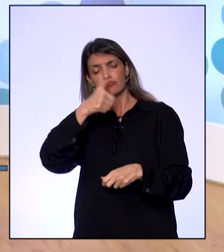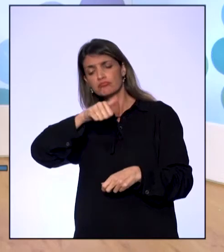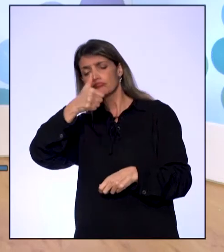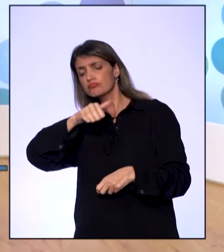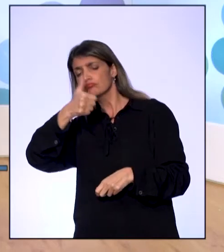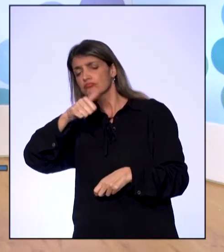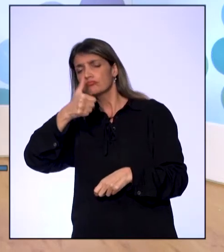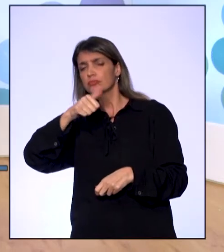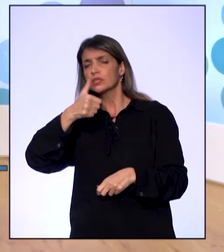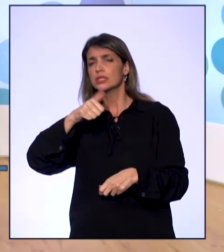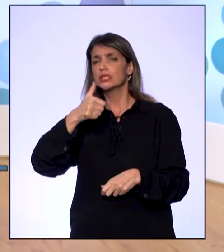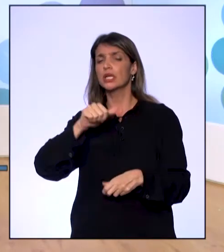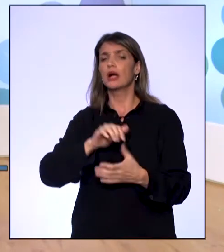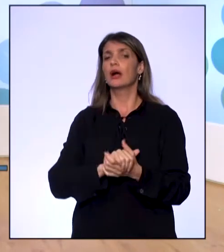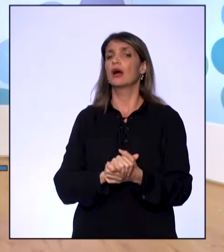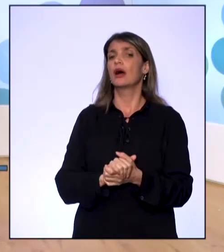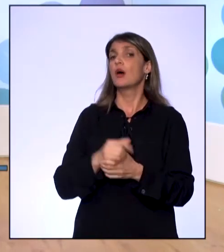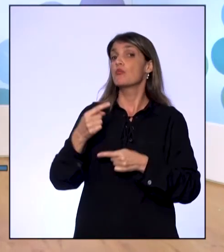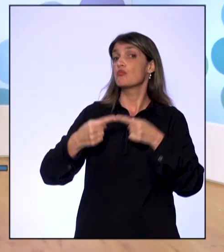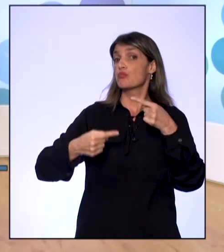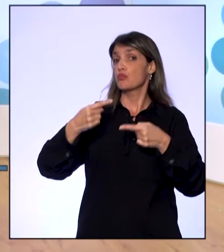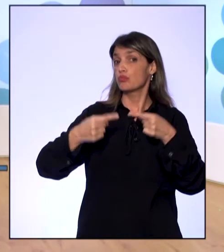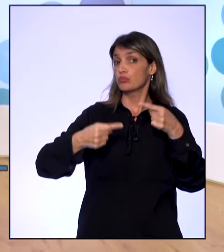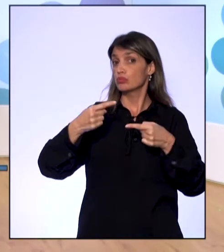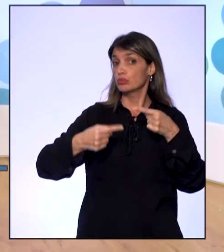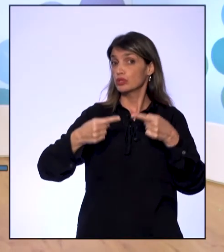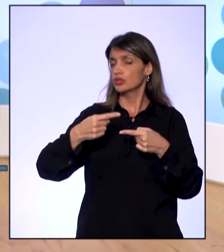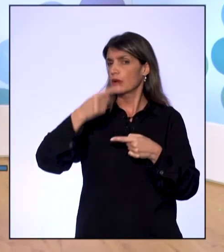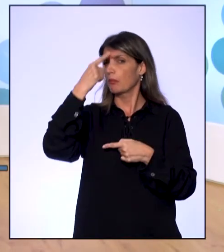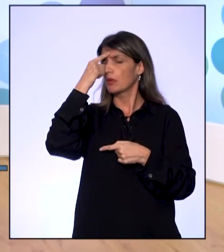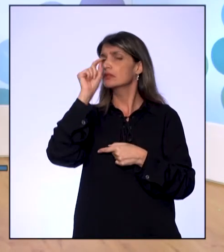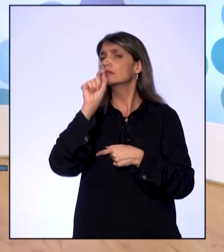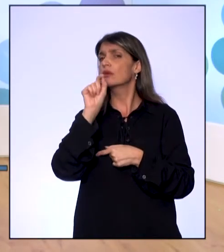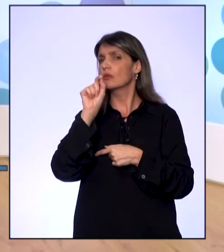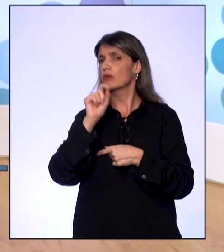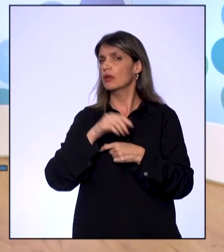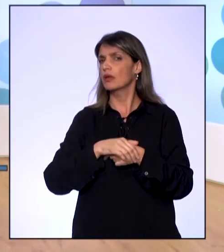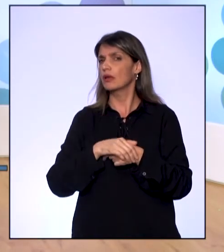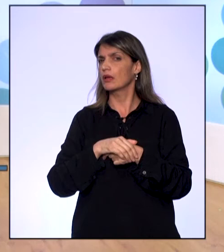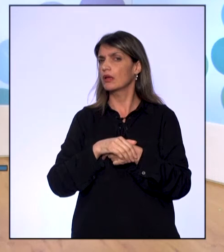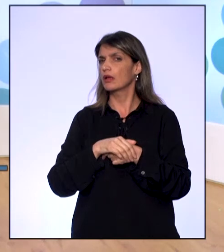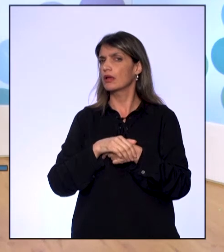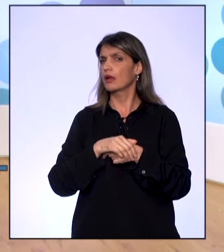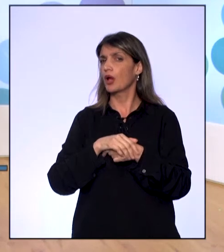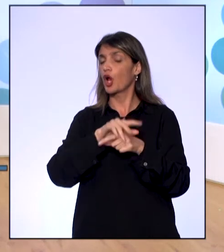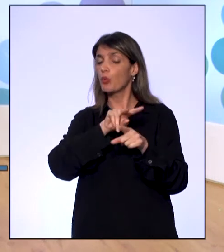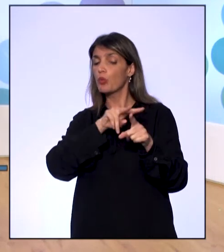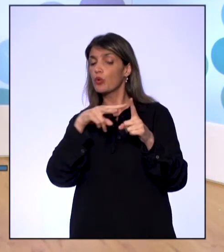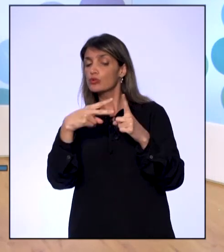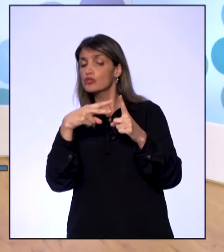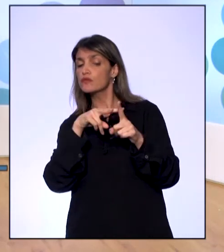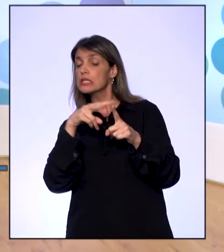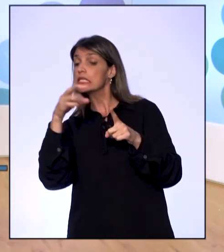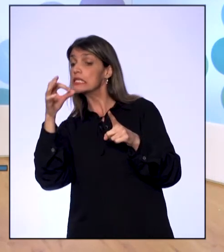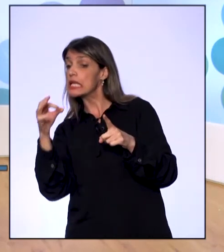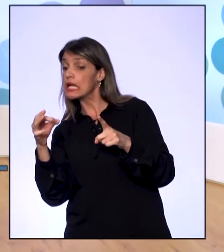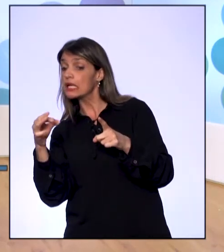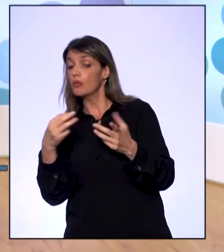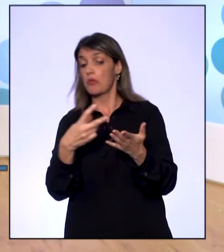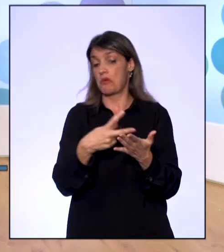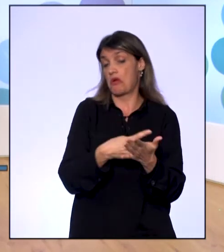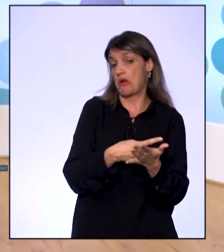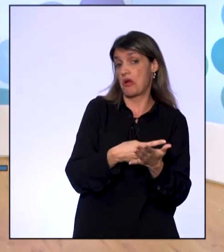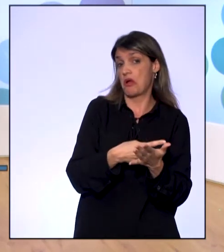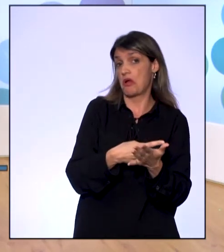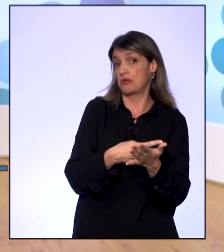né, sobre uma ótica, quando a gente fala em política, a gente tem que pensar sempre no ponto de vista se aquilo é certo ou errado, se